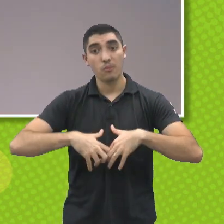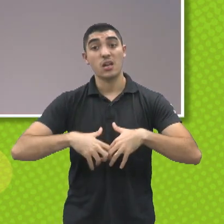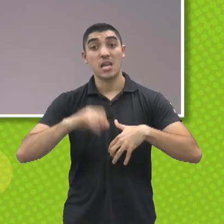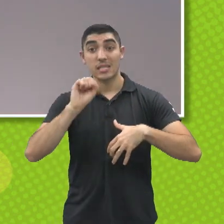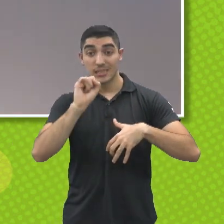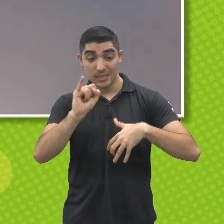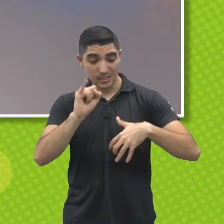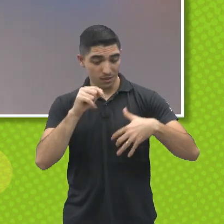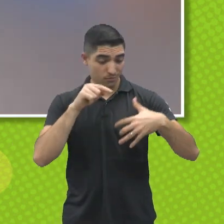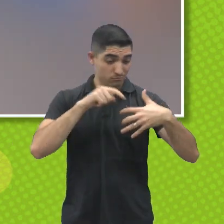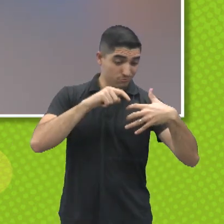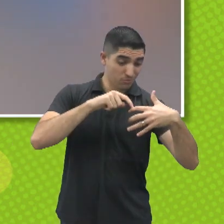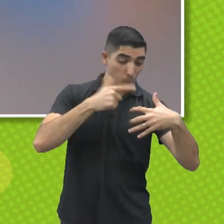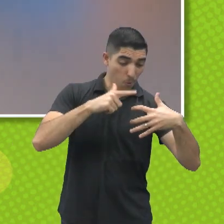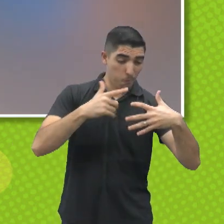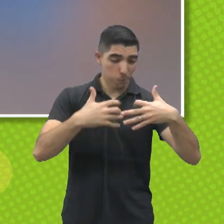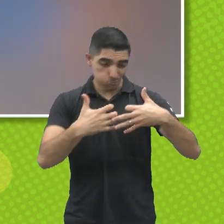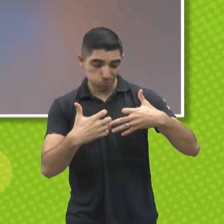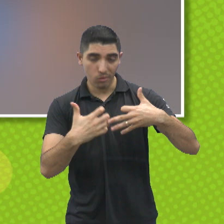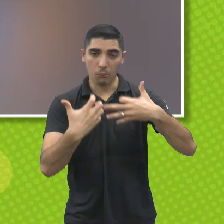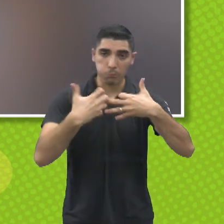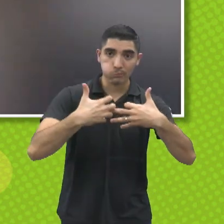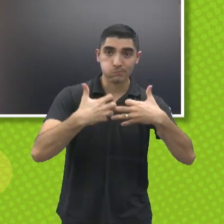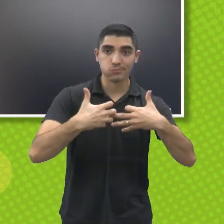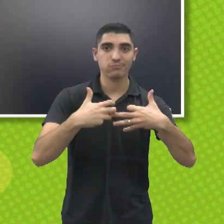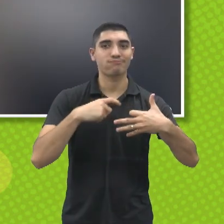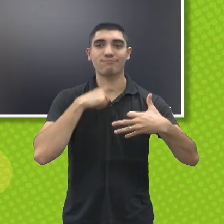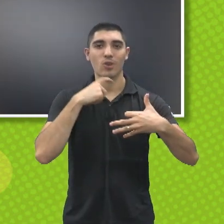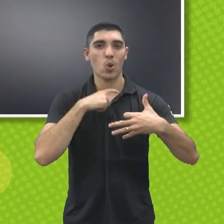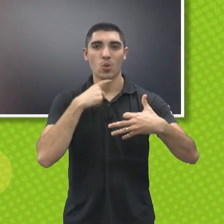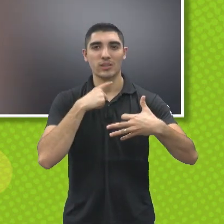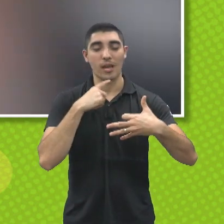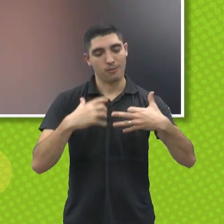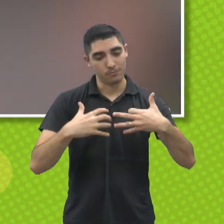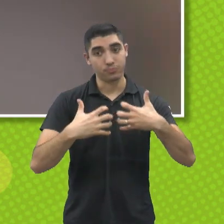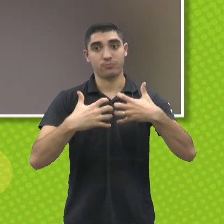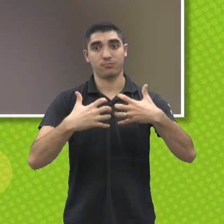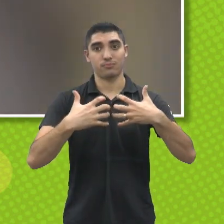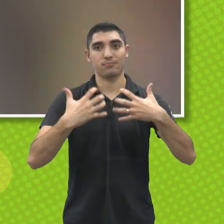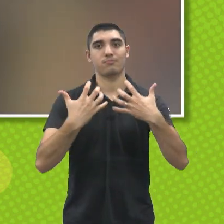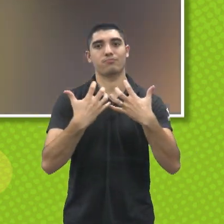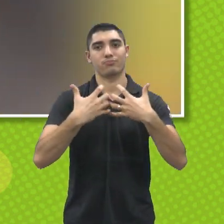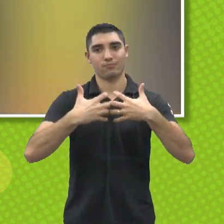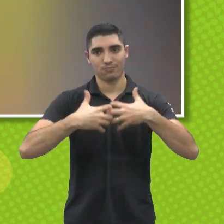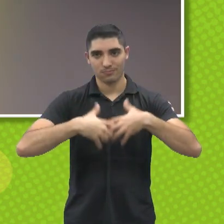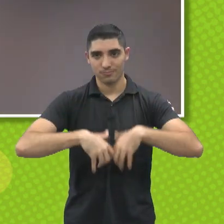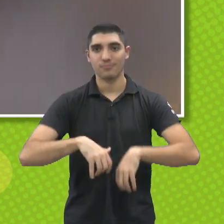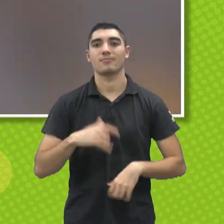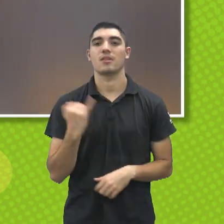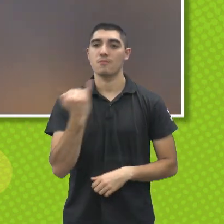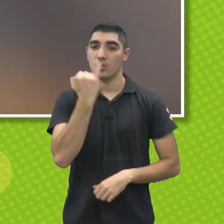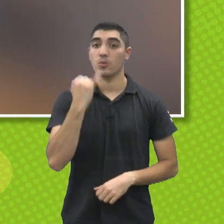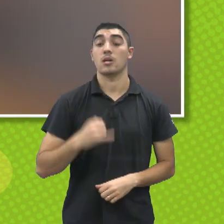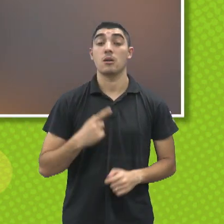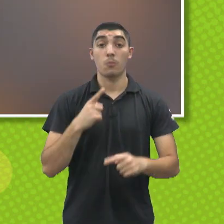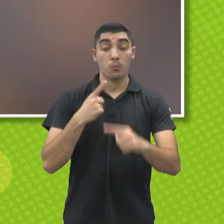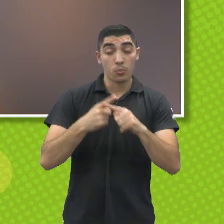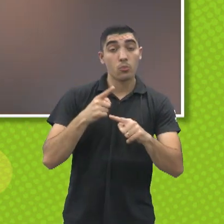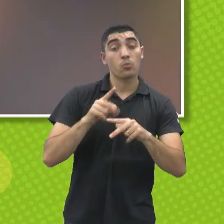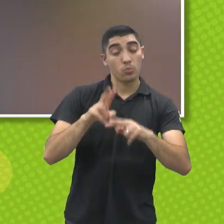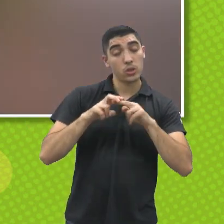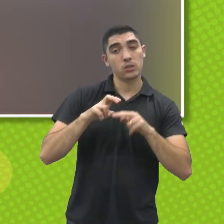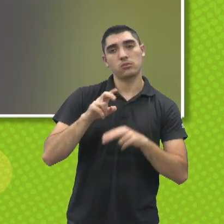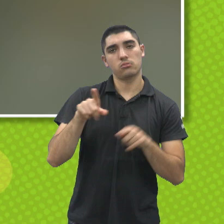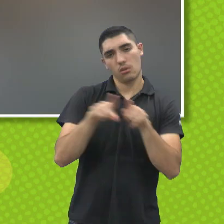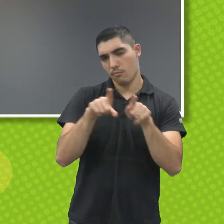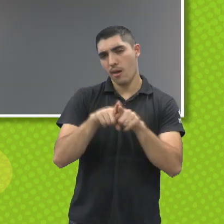dê defeito vai ocasionar alguma coisa negativa. E isso que a gente tem tentado minimizar o máximo possível de erros